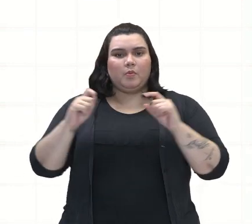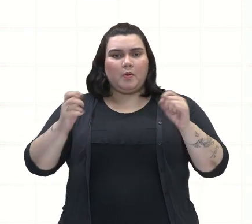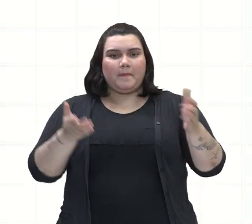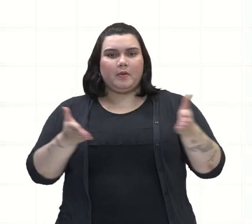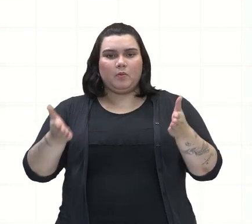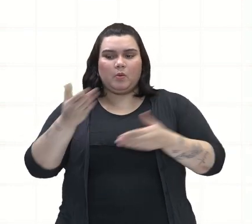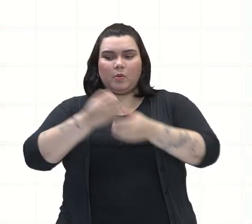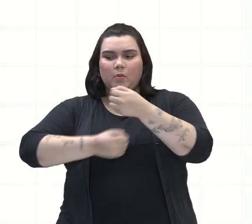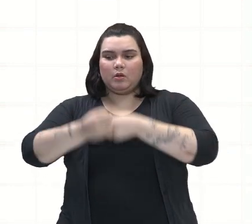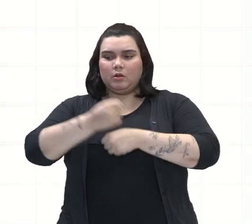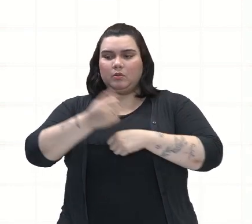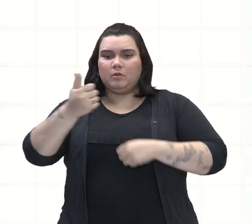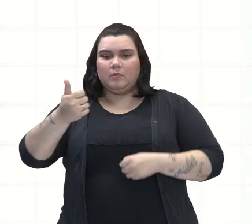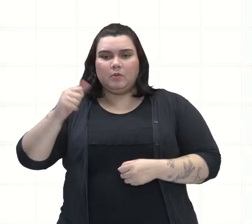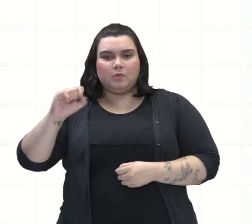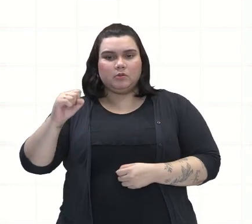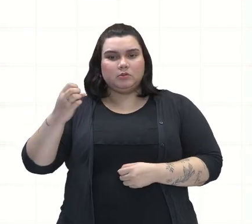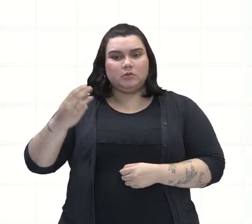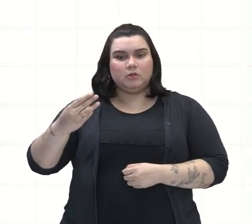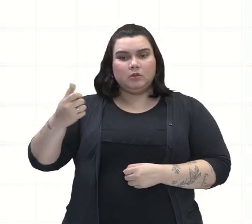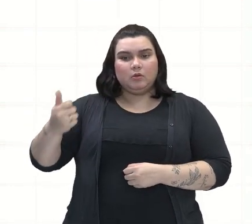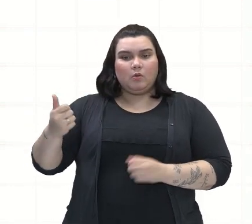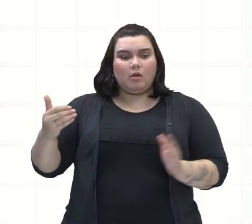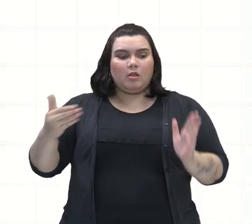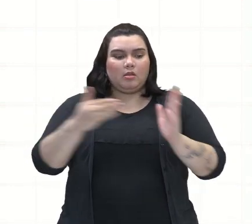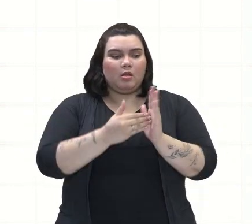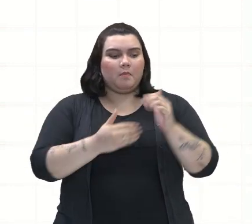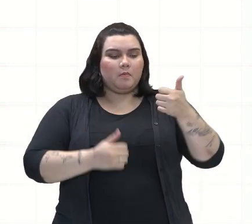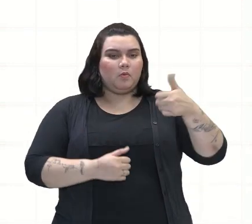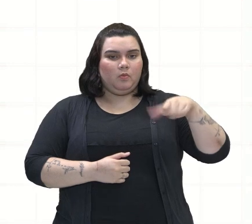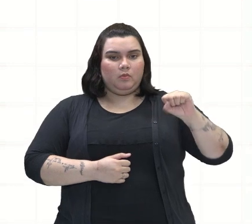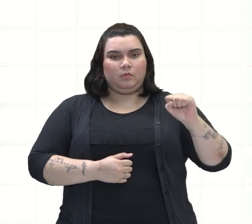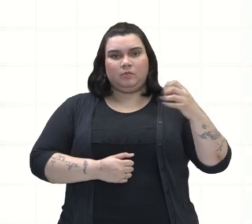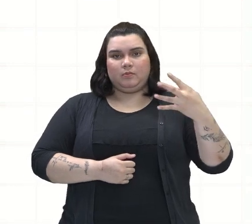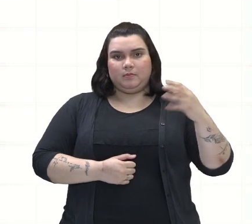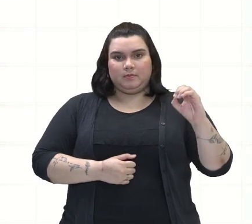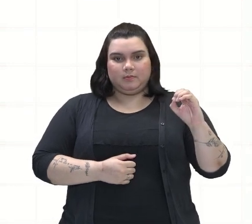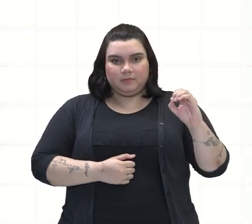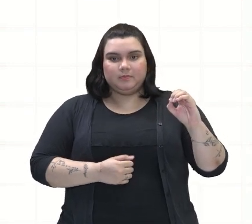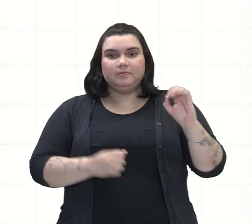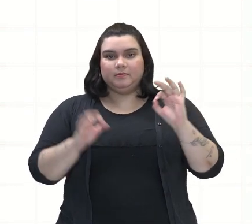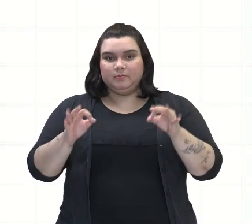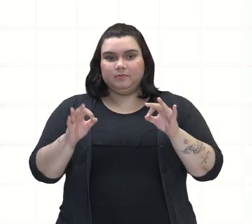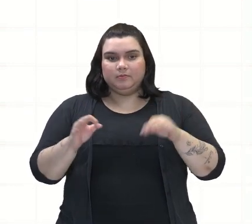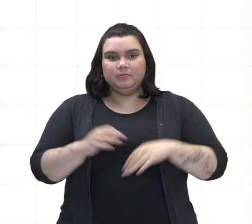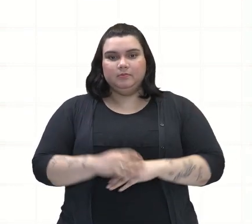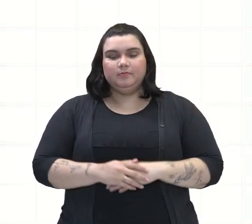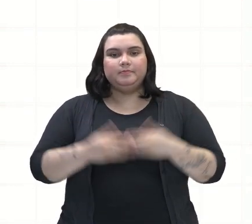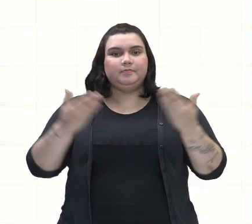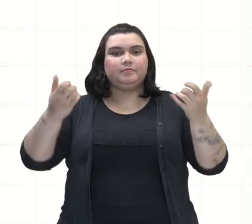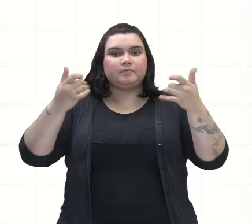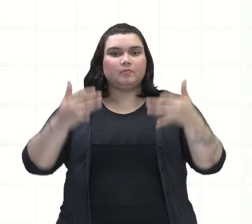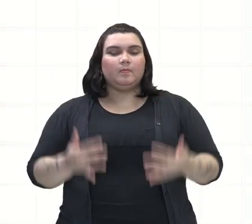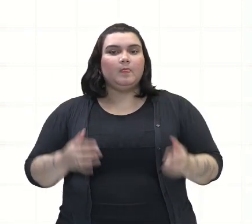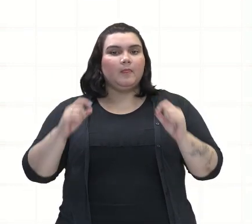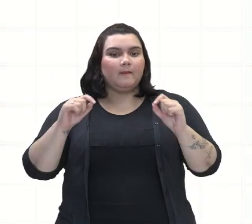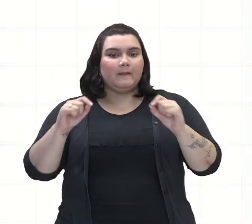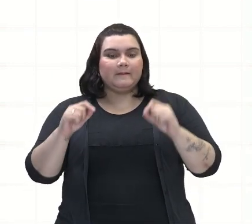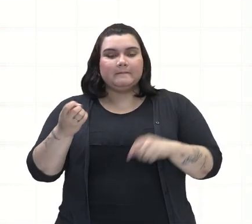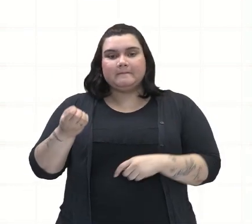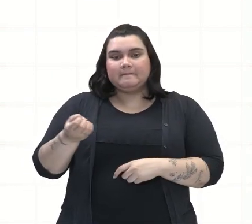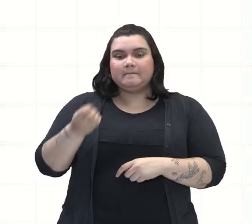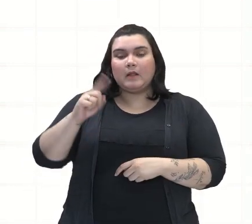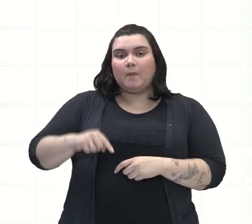entre 1831 e 1840. Então, estamos tratando de